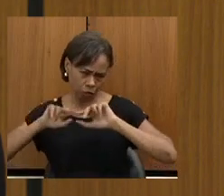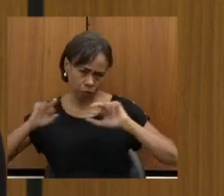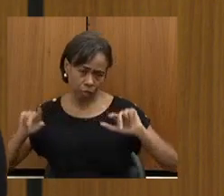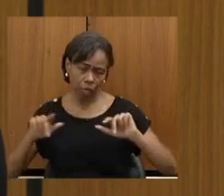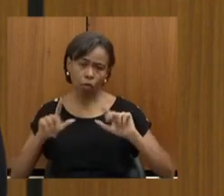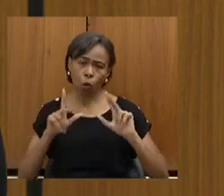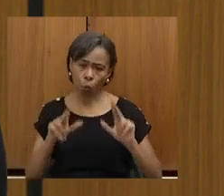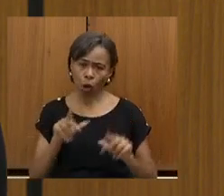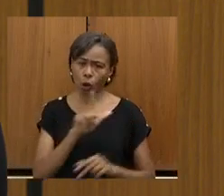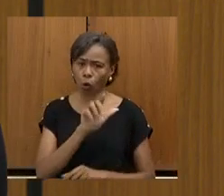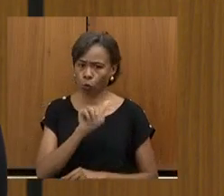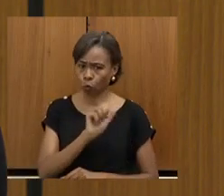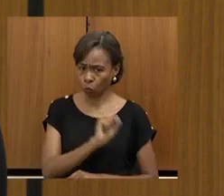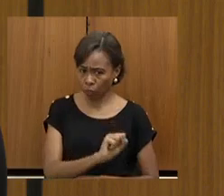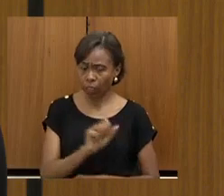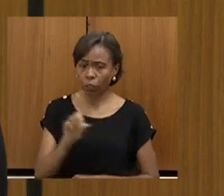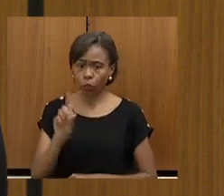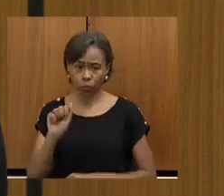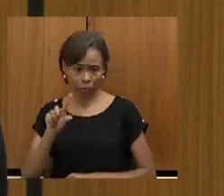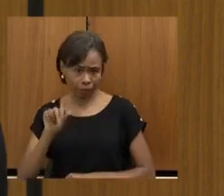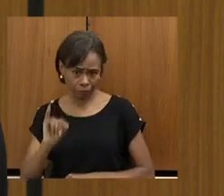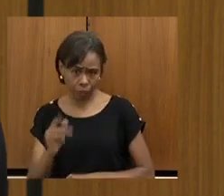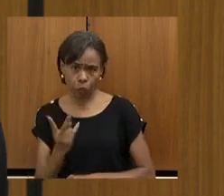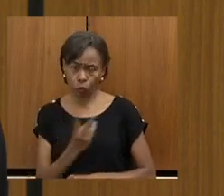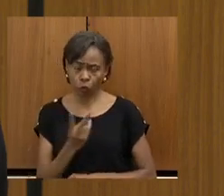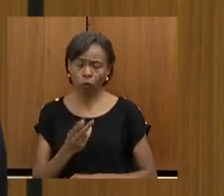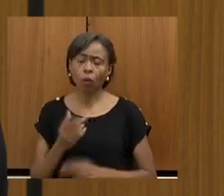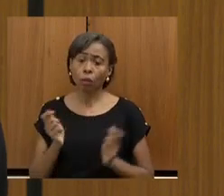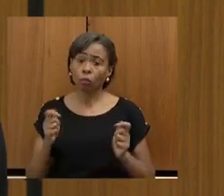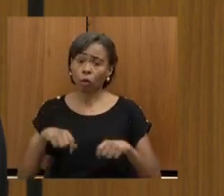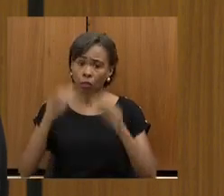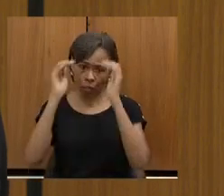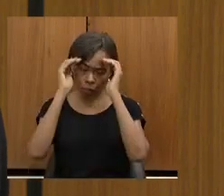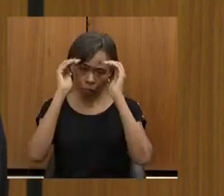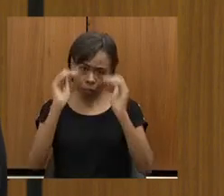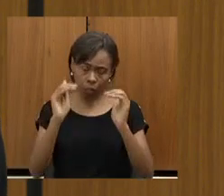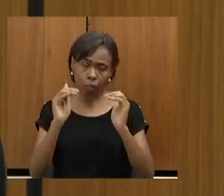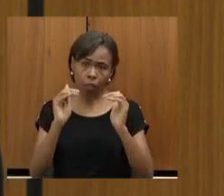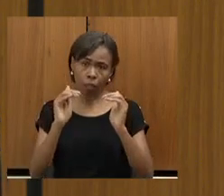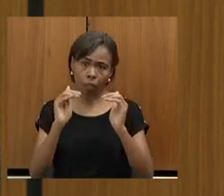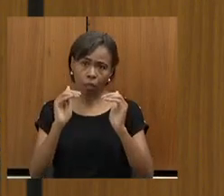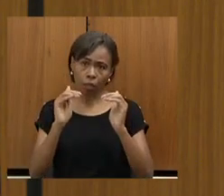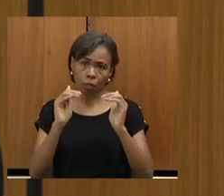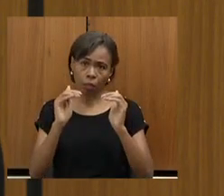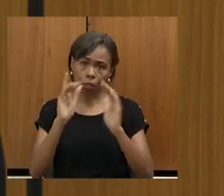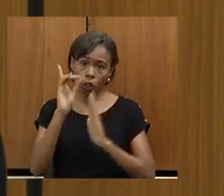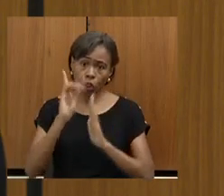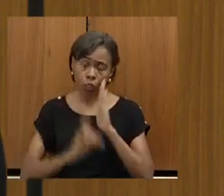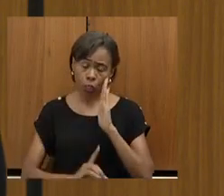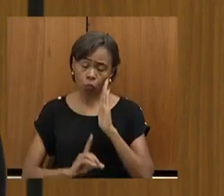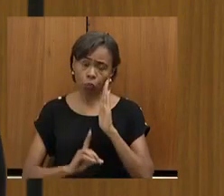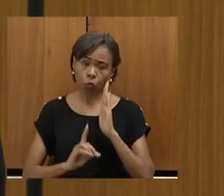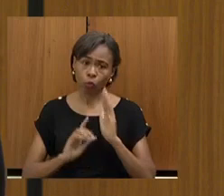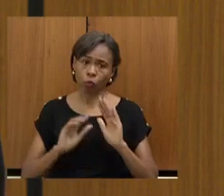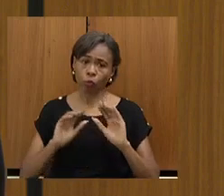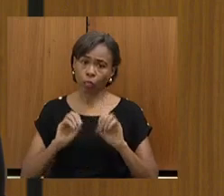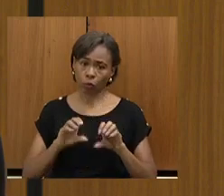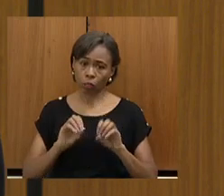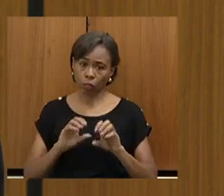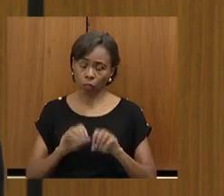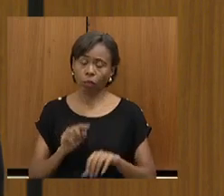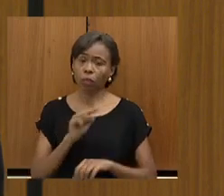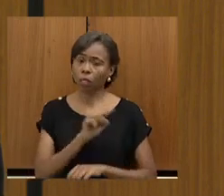receber o direito deles, fundamental, à educação. E eu acredito que a Escola São